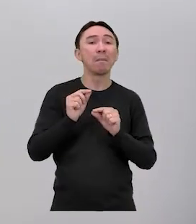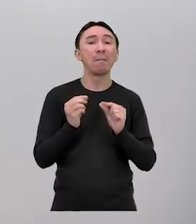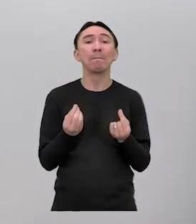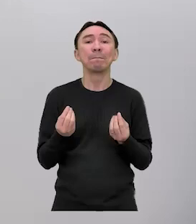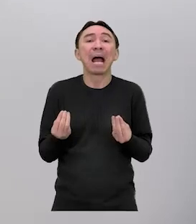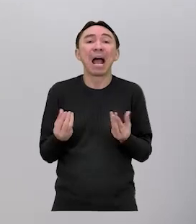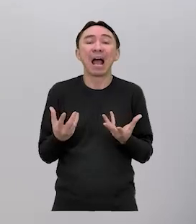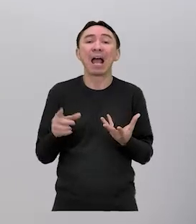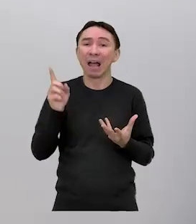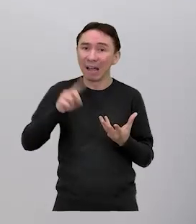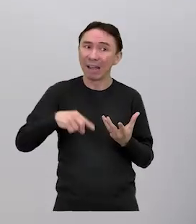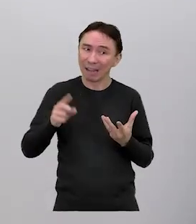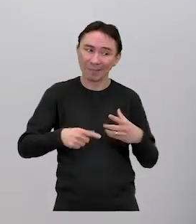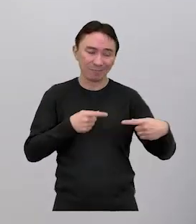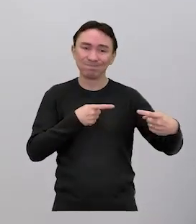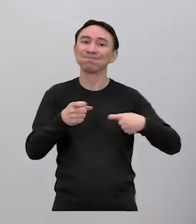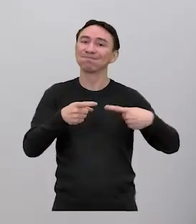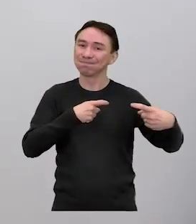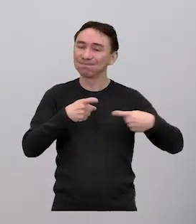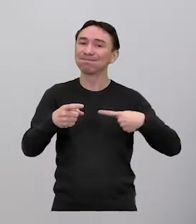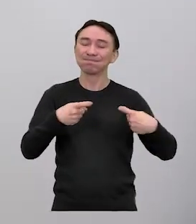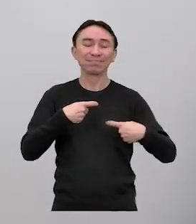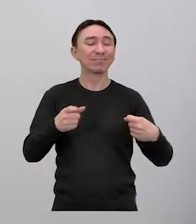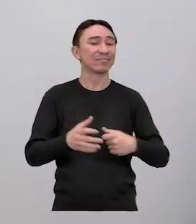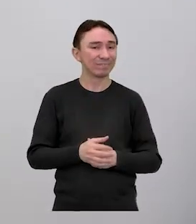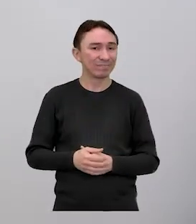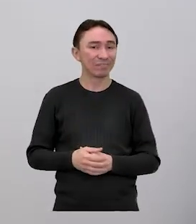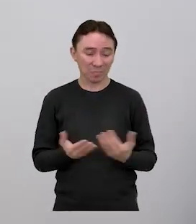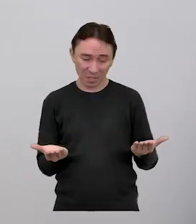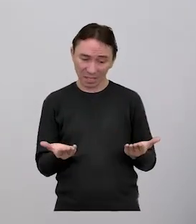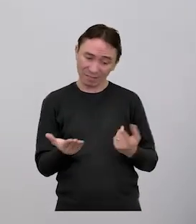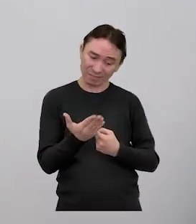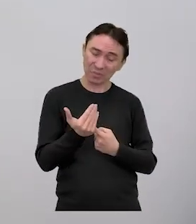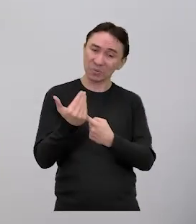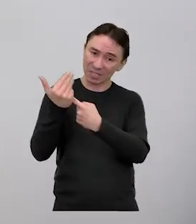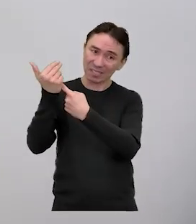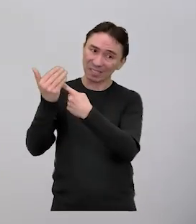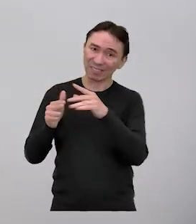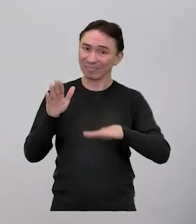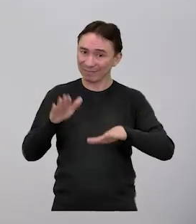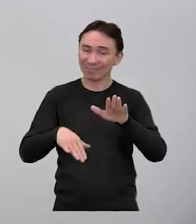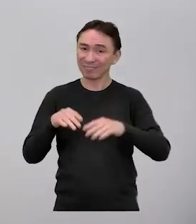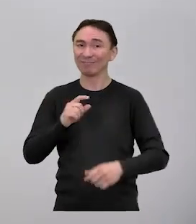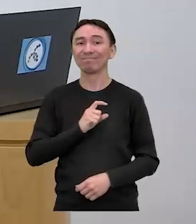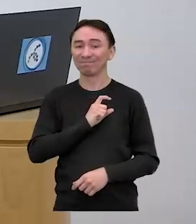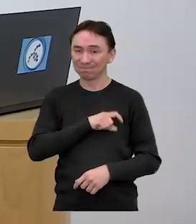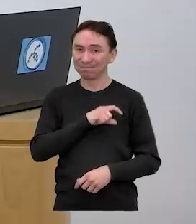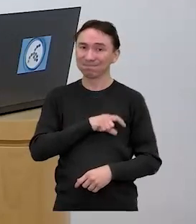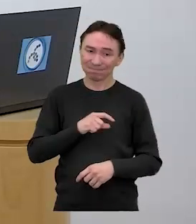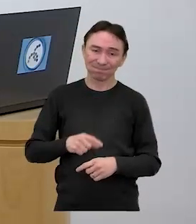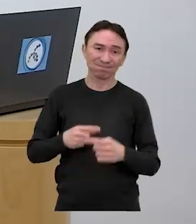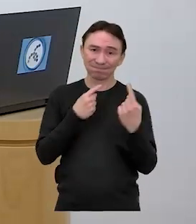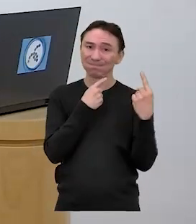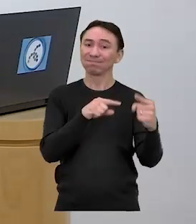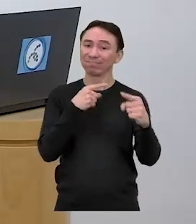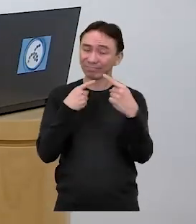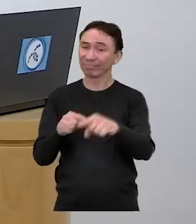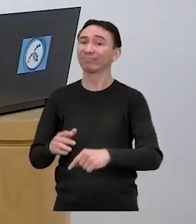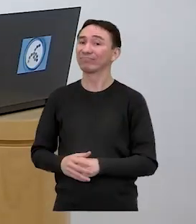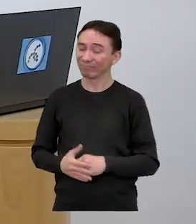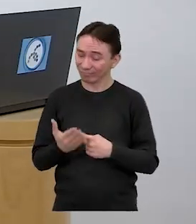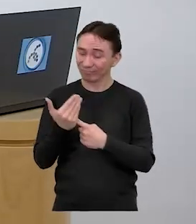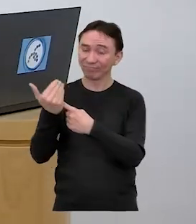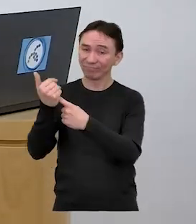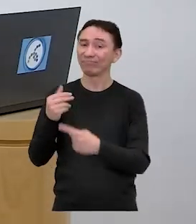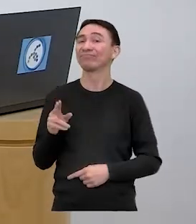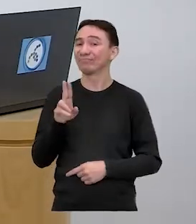ajudam, elas são iniciadas por motivos não tão nobres, né, professor Antônio? Exatamente, né, porque mesmo que a Luísa falou aí da questão